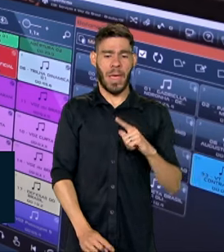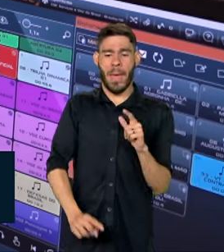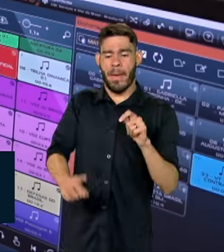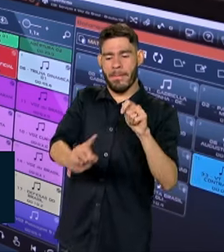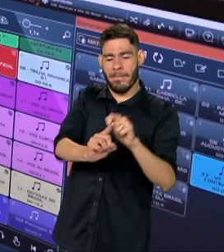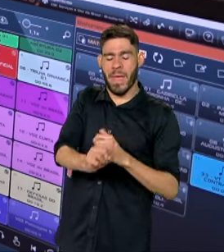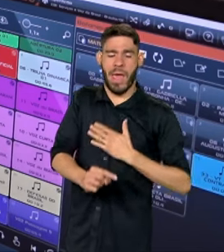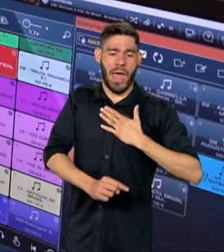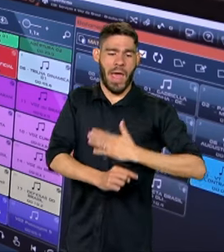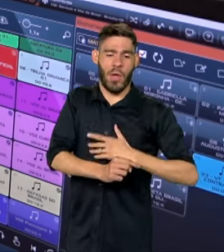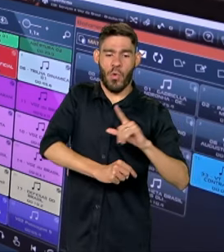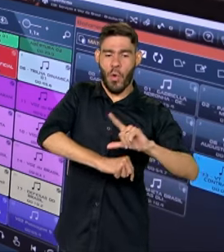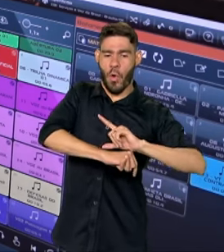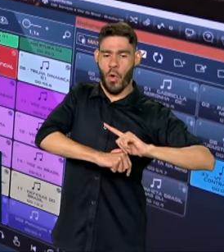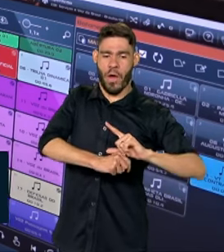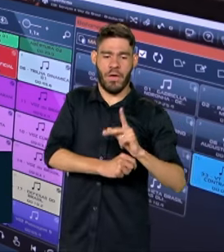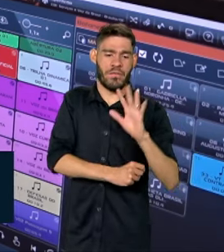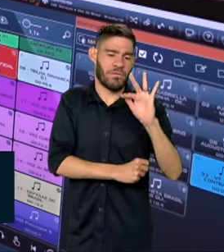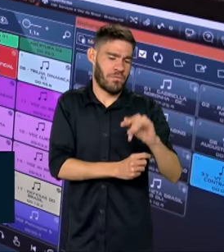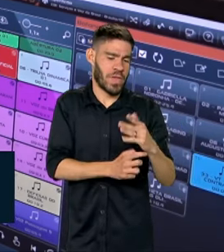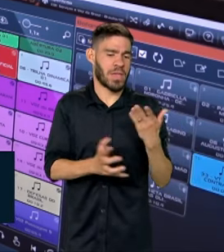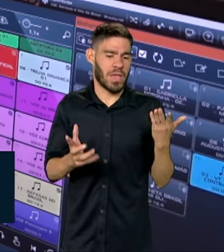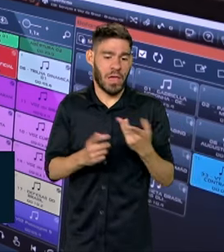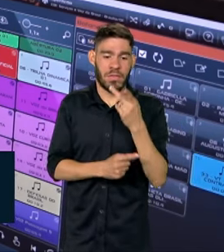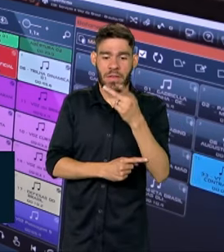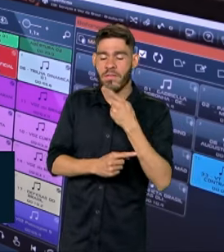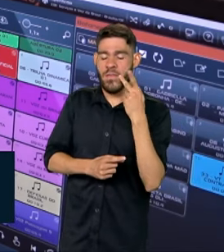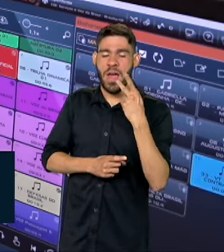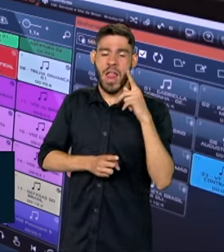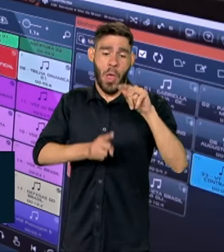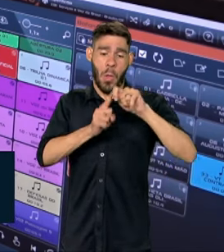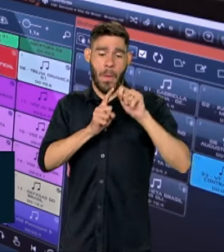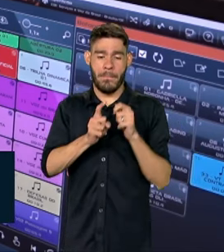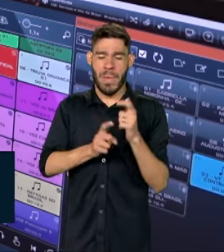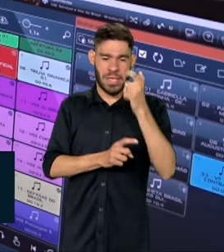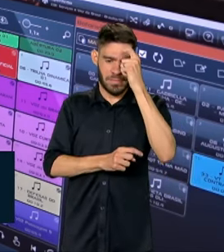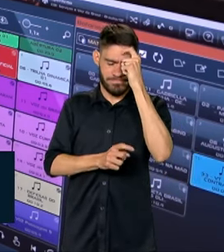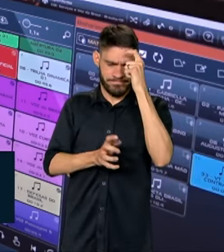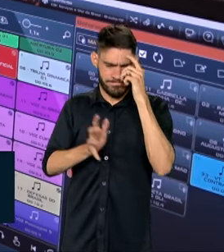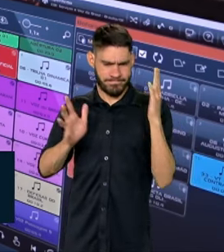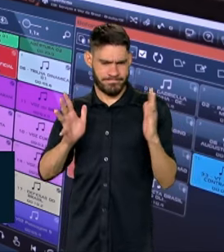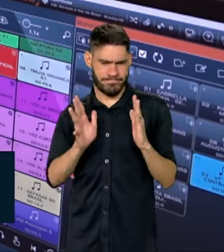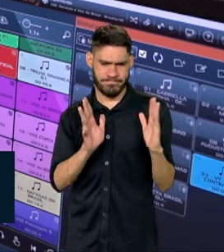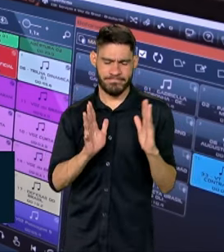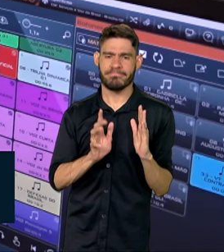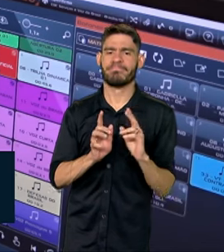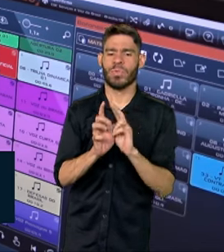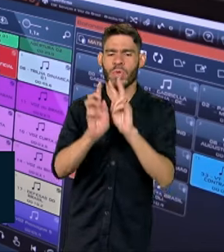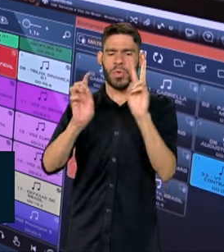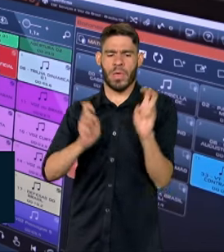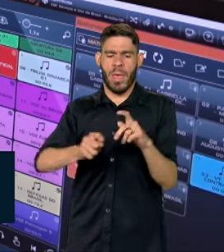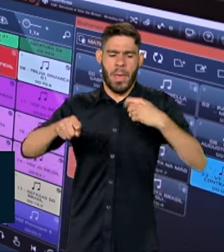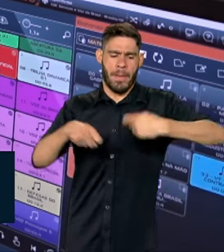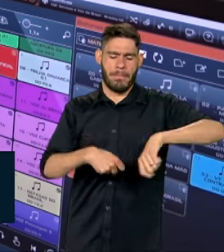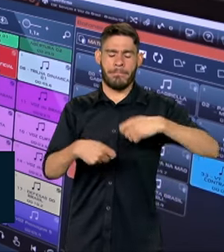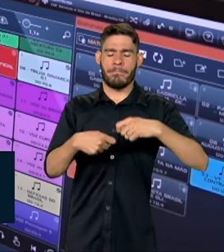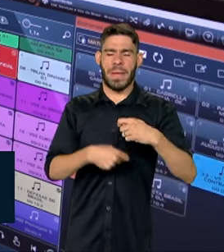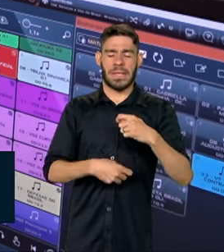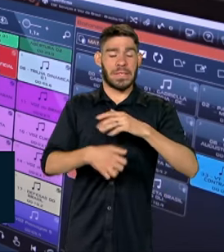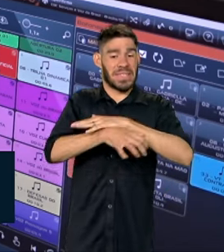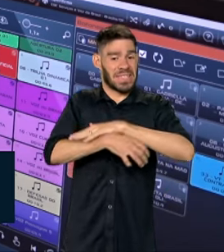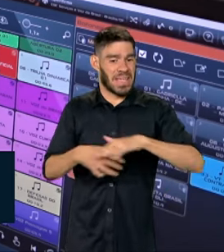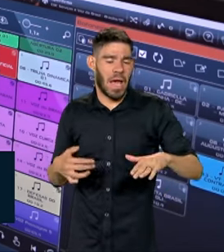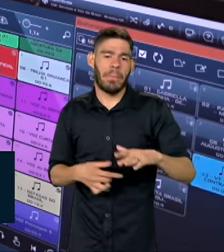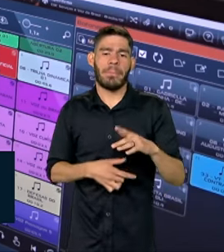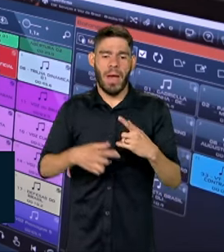Lilás. Eu queria que a senhora encerrasse, então, a nossa entrevista falando um pouco sobre esse mês de conscientização sobre a necessidade de se combater